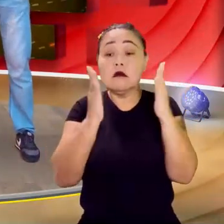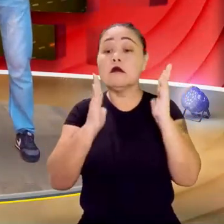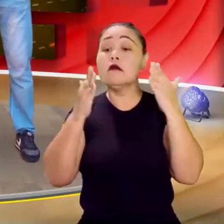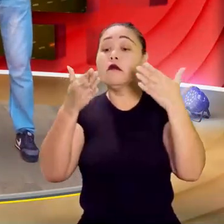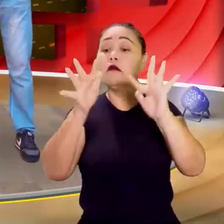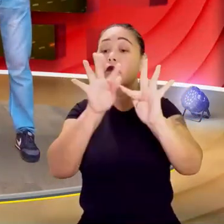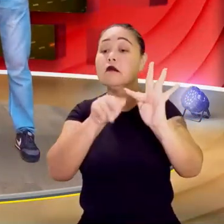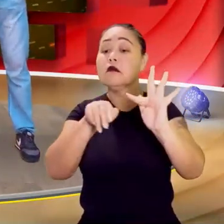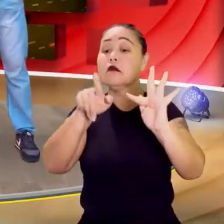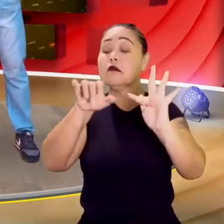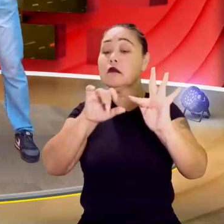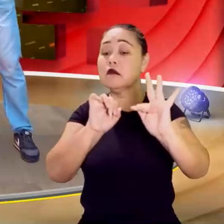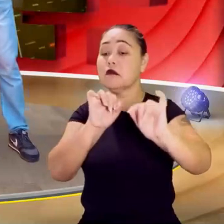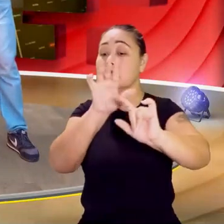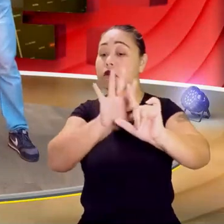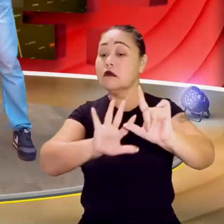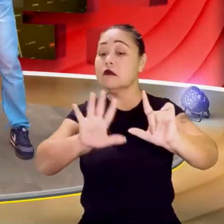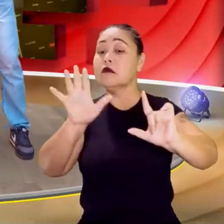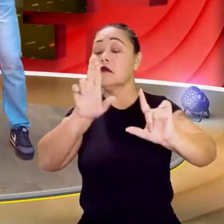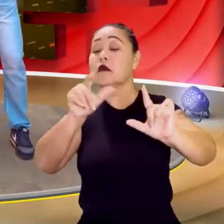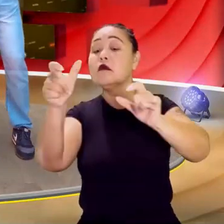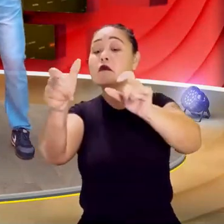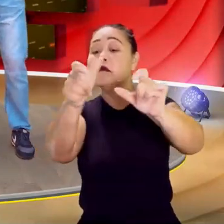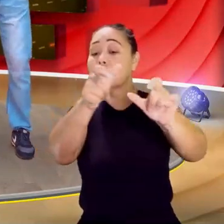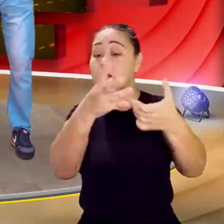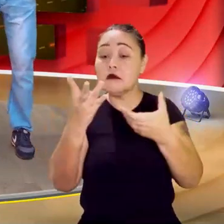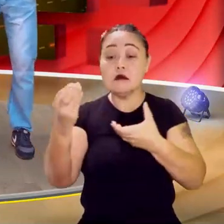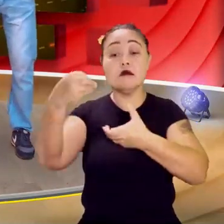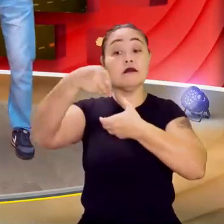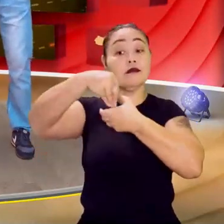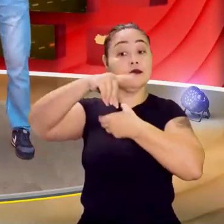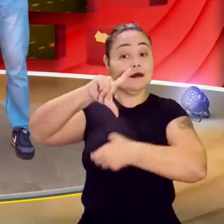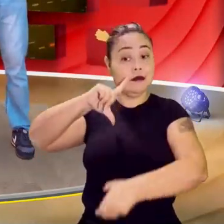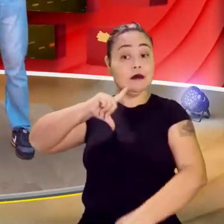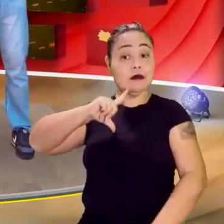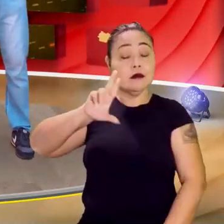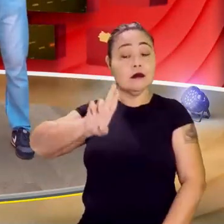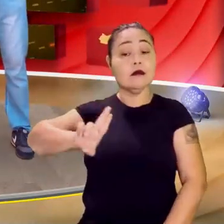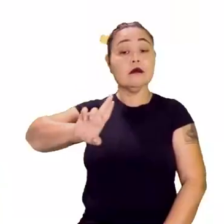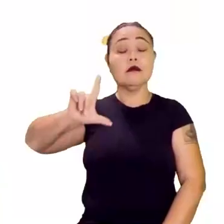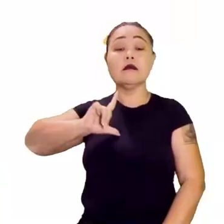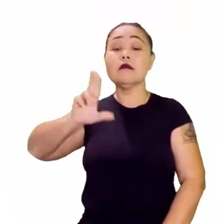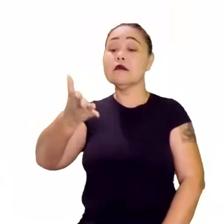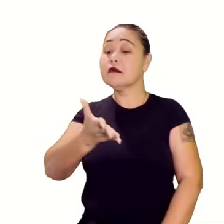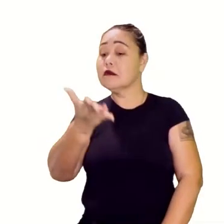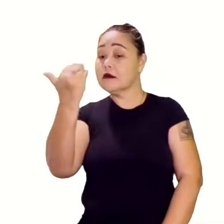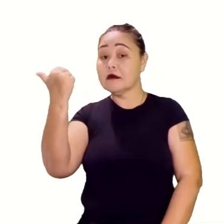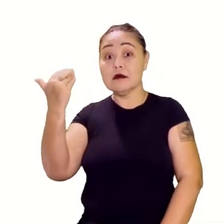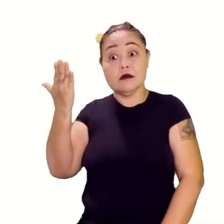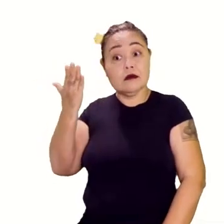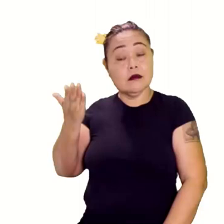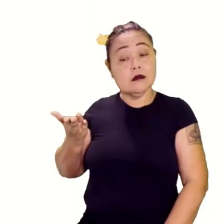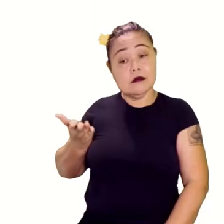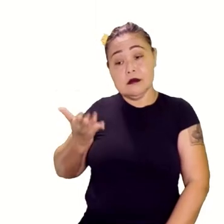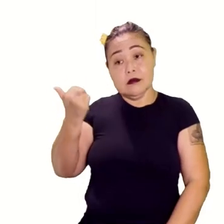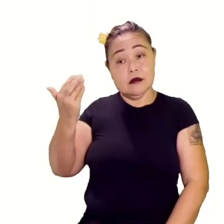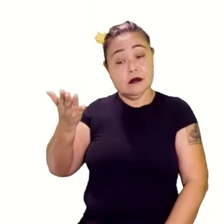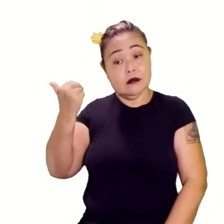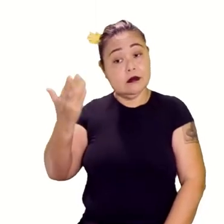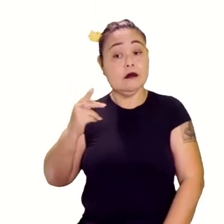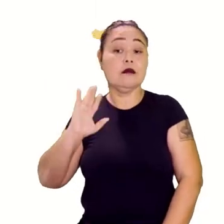a função logarítmica e ver onde ela se encaixa. Vamos lá? Então, trazendo as aplicações, olha lá,